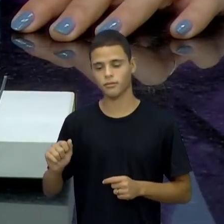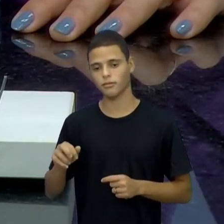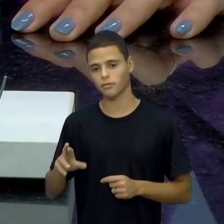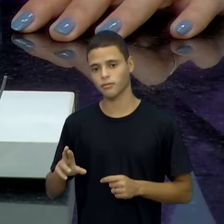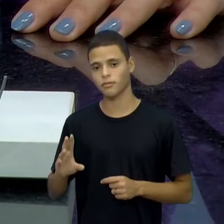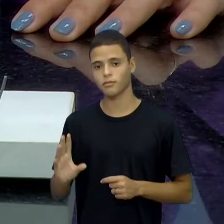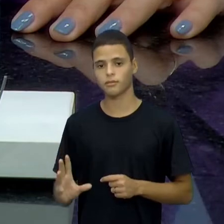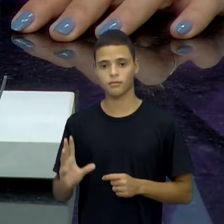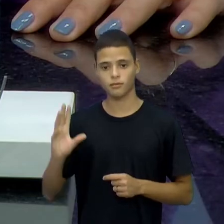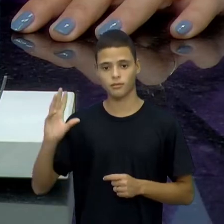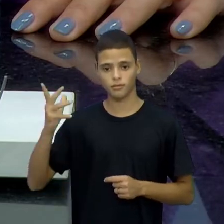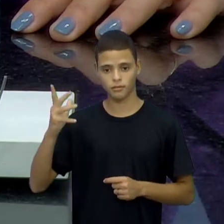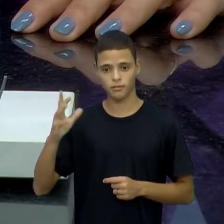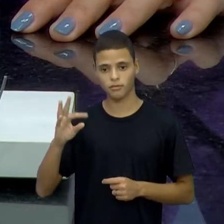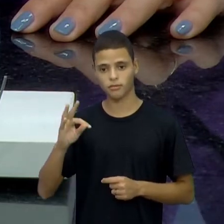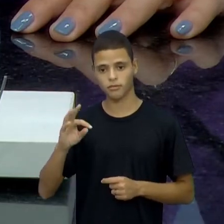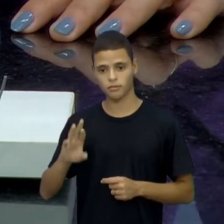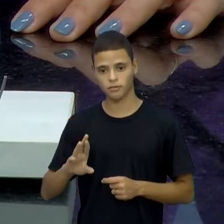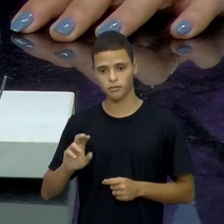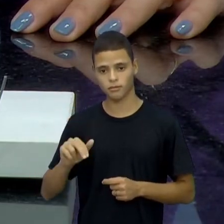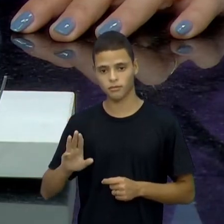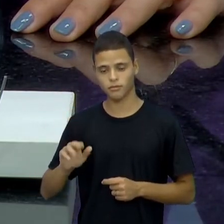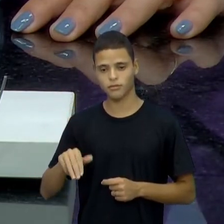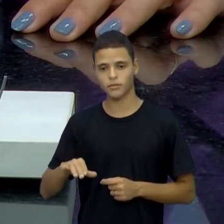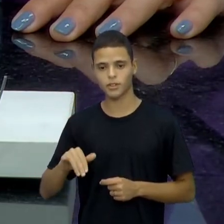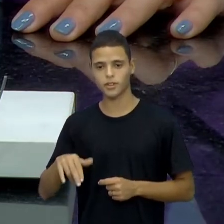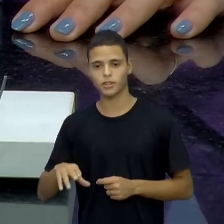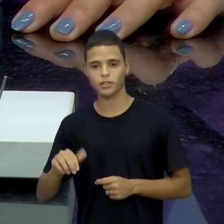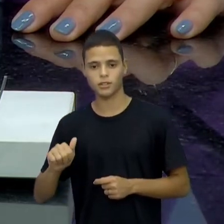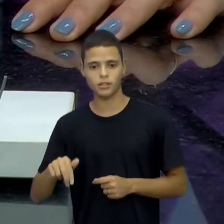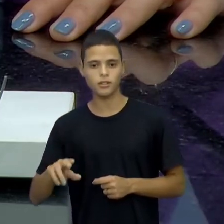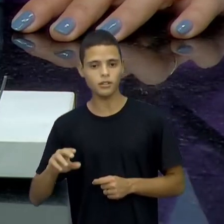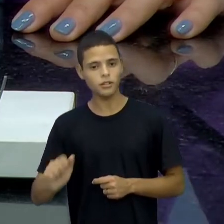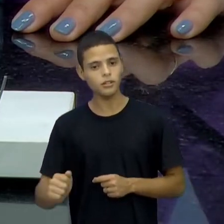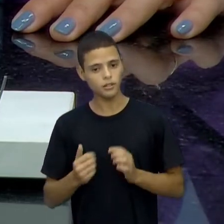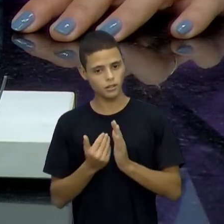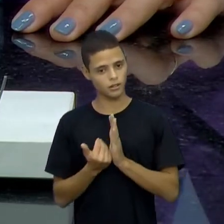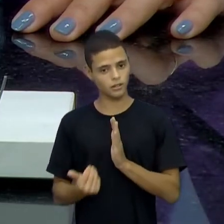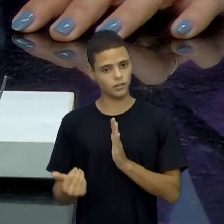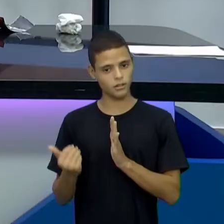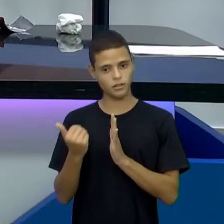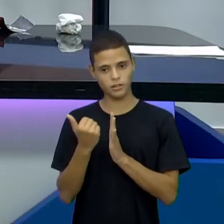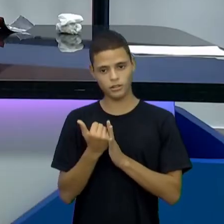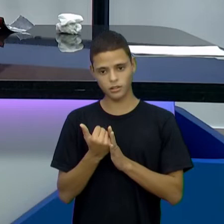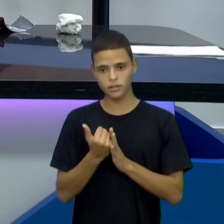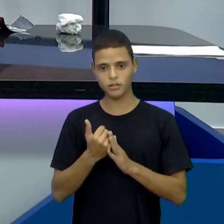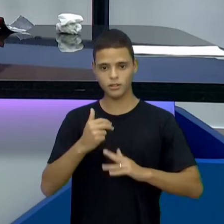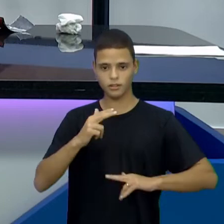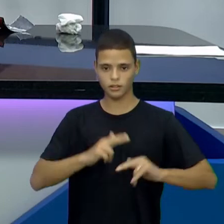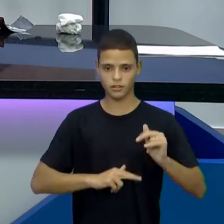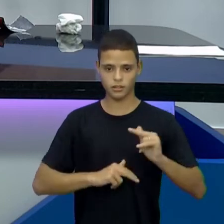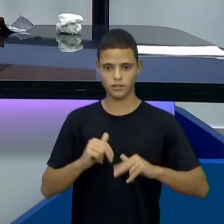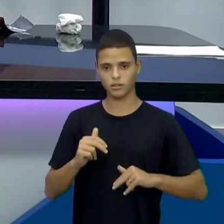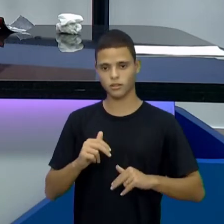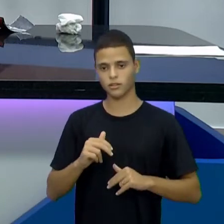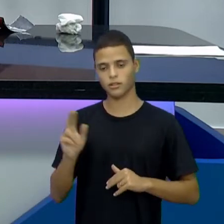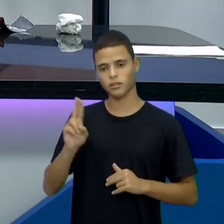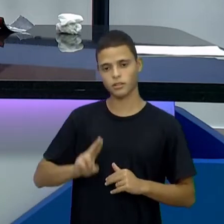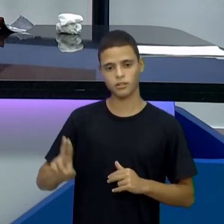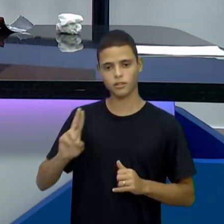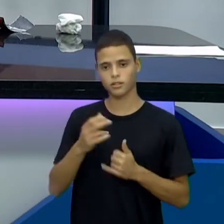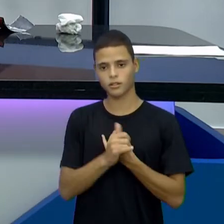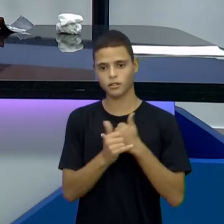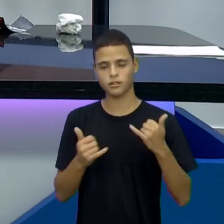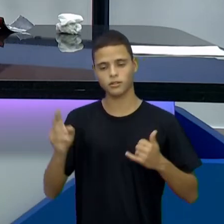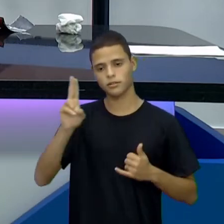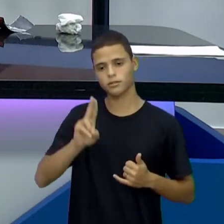turbinas e tudo mais, aumentaria muito a eficiência. O que é a eficiência? É quando você pega a energia que você está recebendo